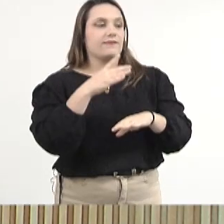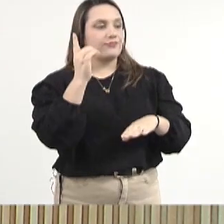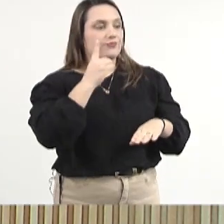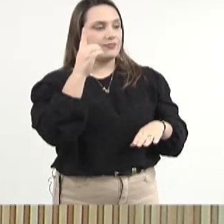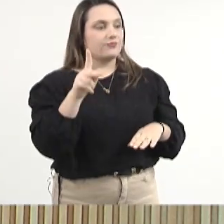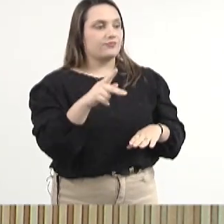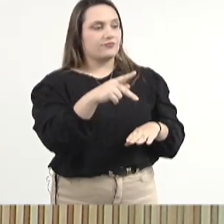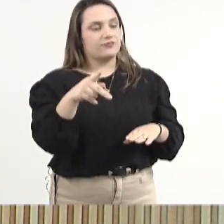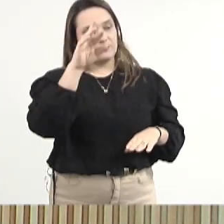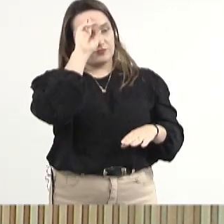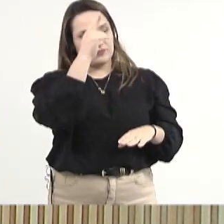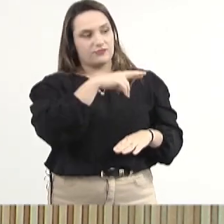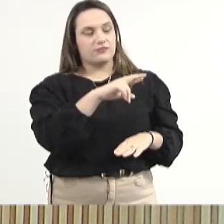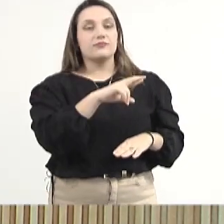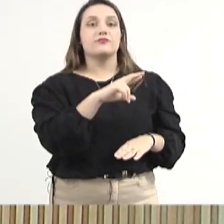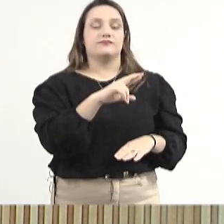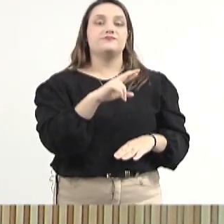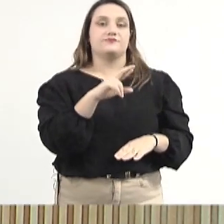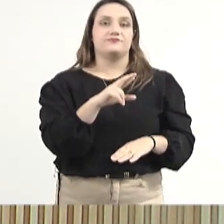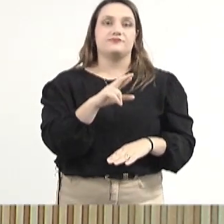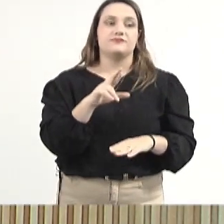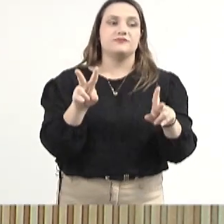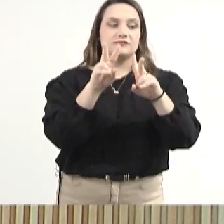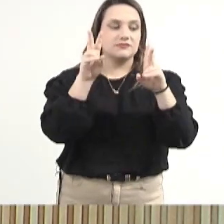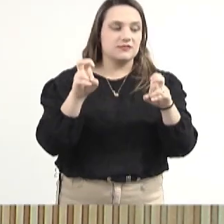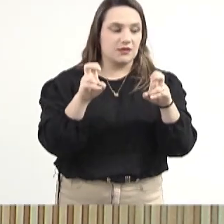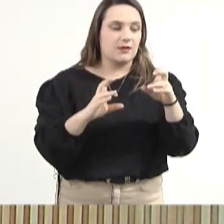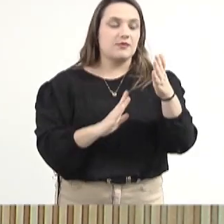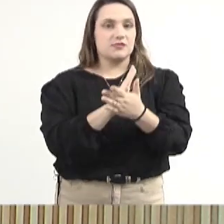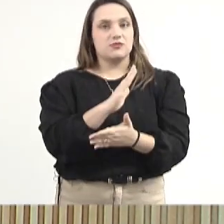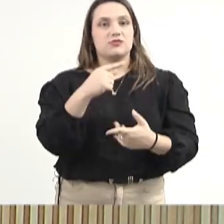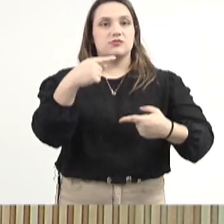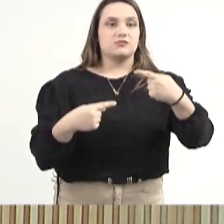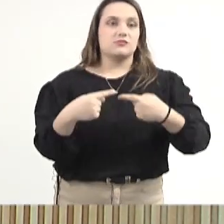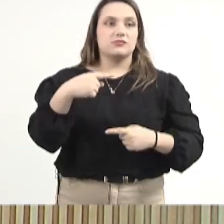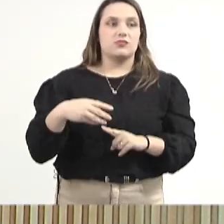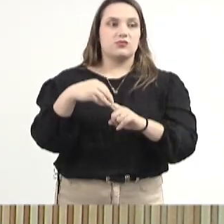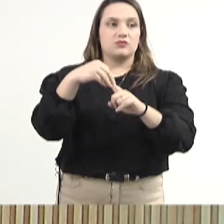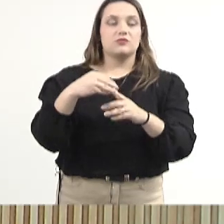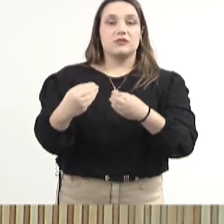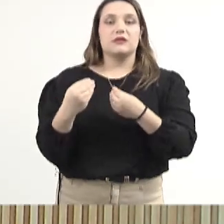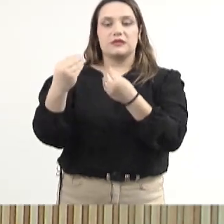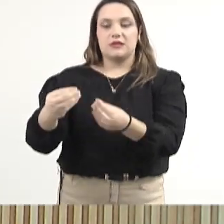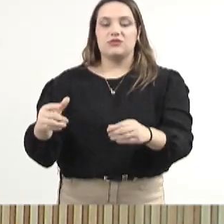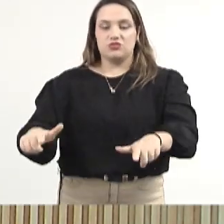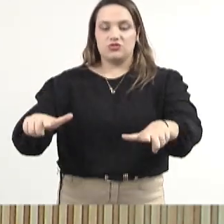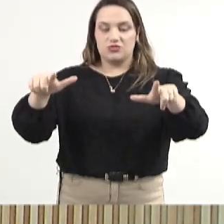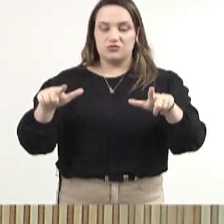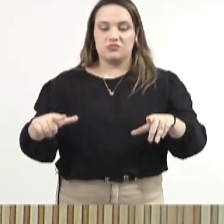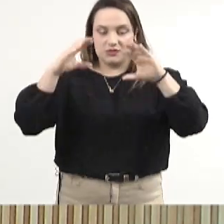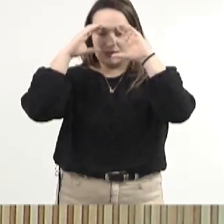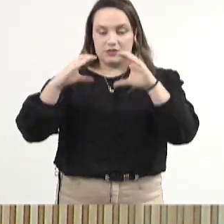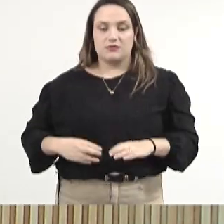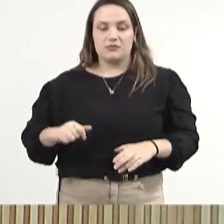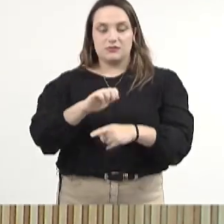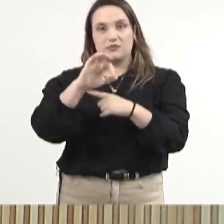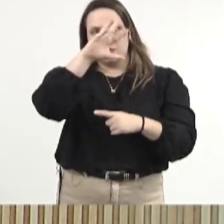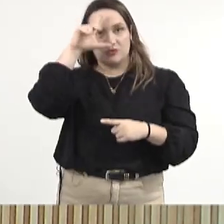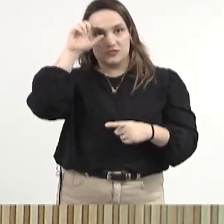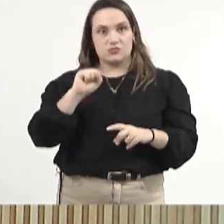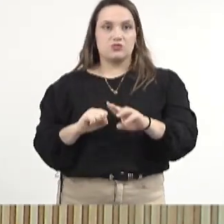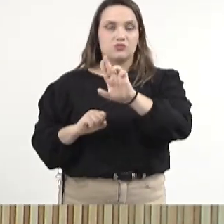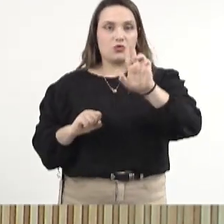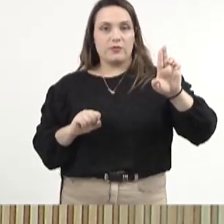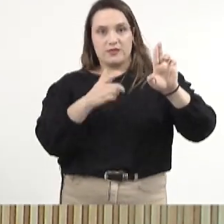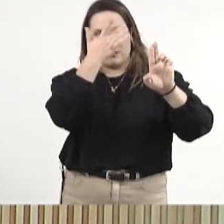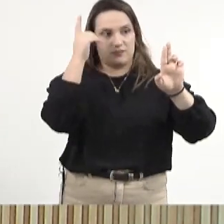deputado professor Rinaldo Modesto. Matéria discutida, votada e aprovada em discussão única, que concede título de cidadão sul-mato-grossense. O nome da